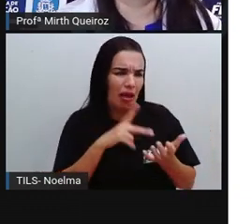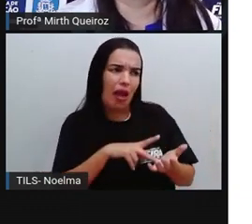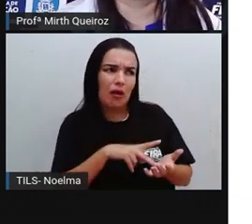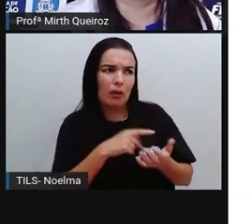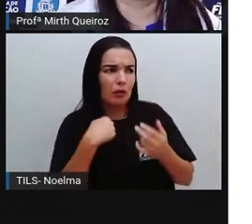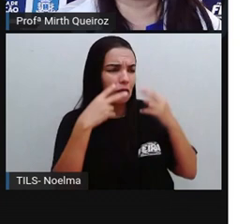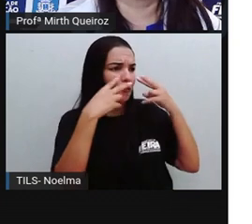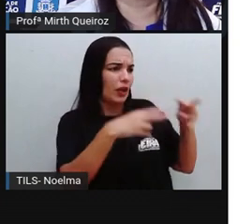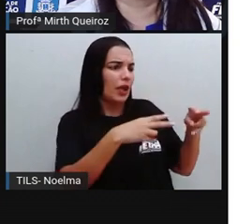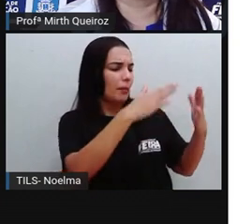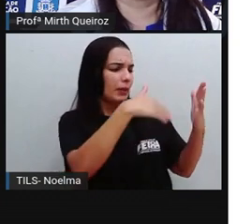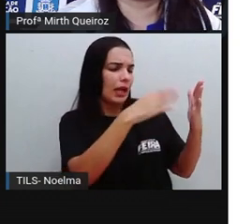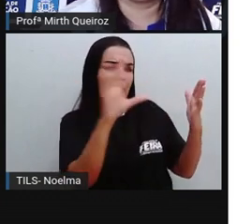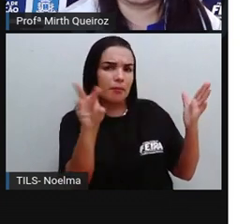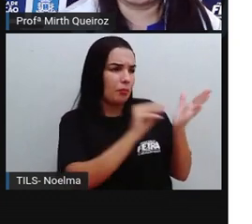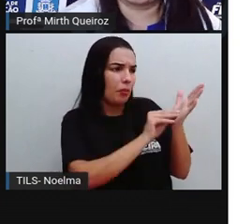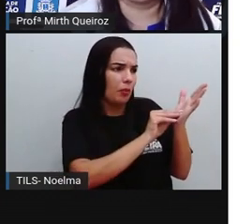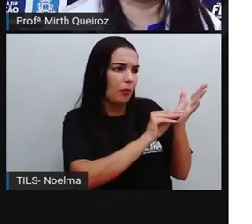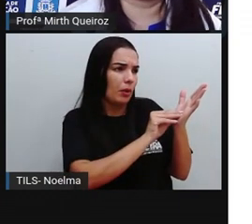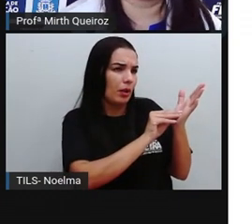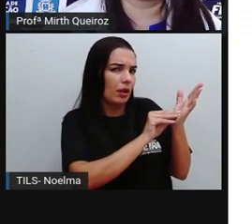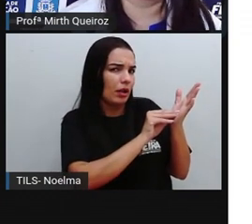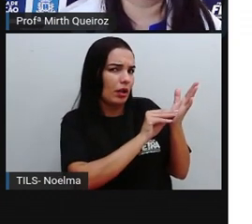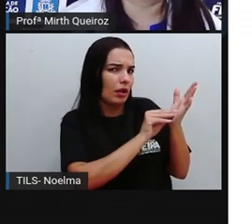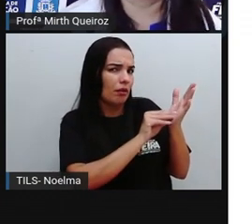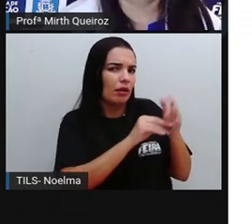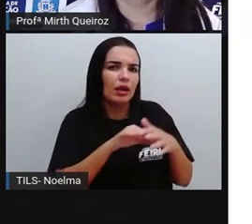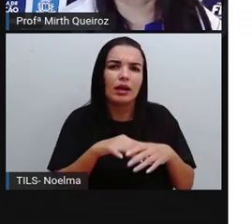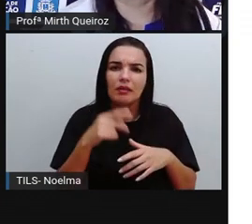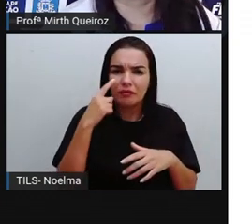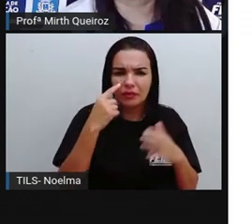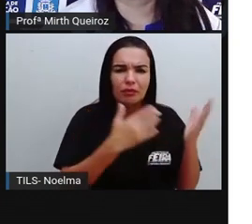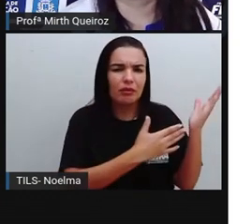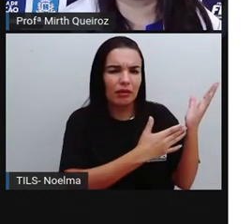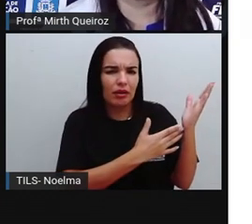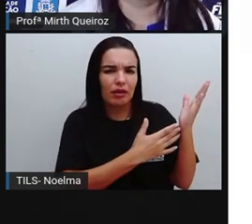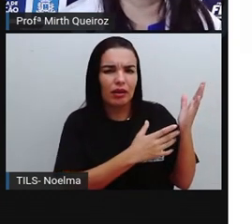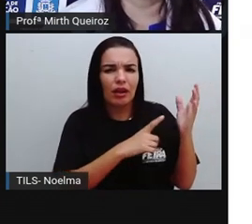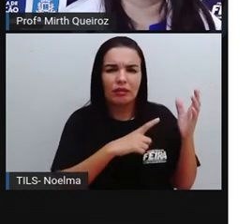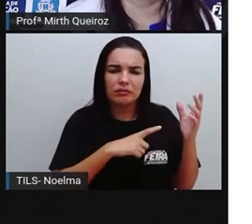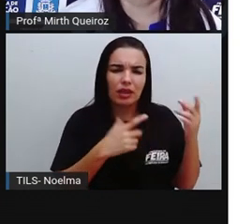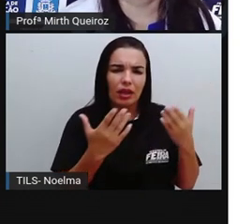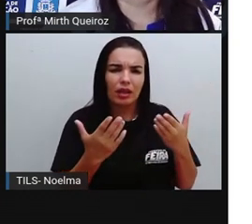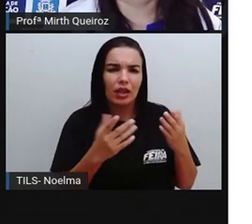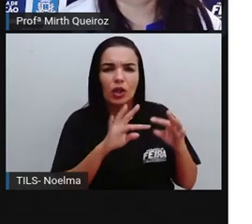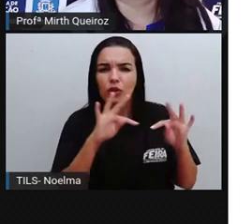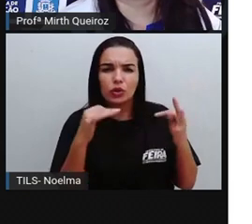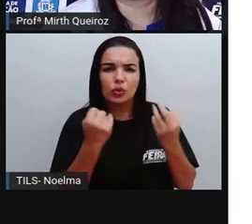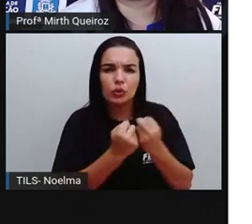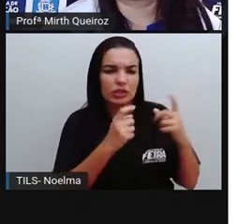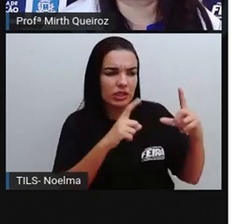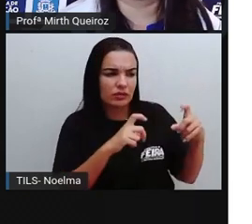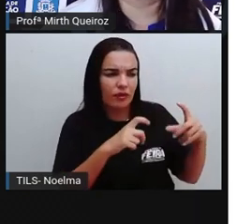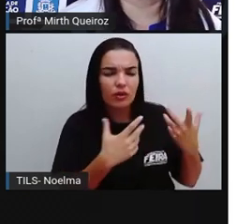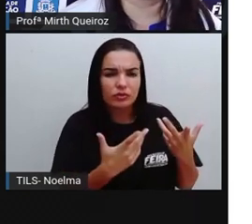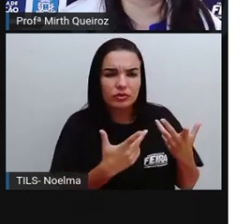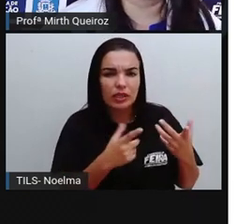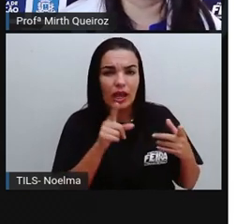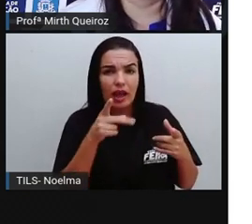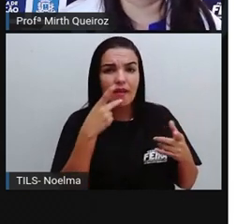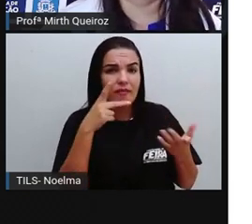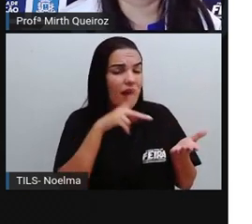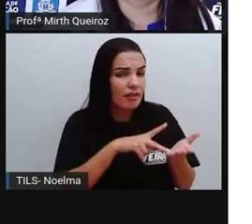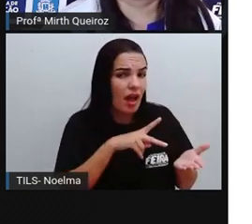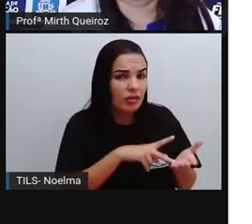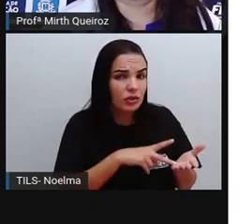porque todas essas obras que a gente viu aqui anteriormente, ó, de Cândido Portinari, né? Falando sobre os retirantes, o